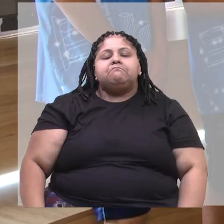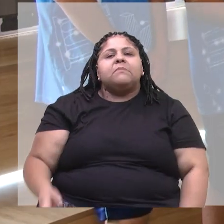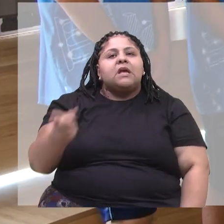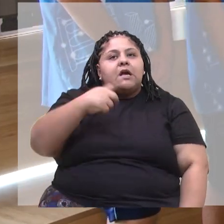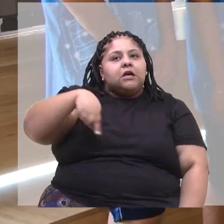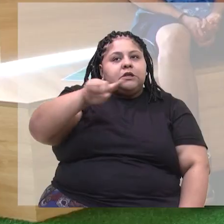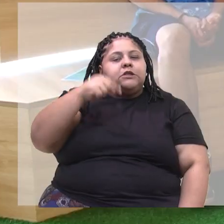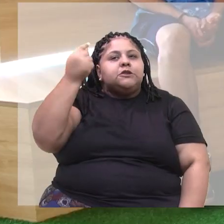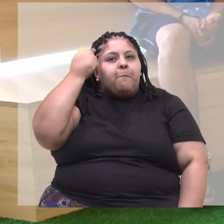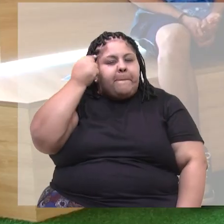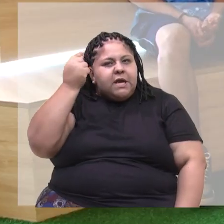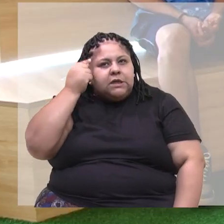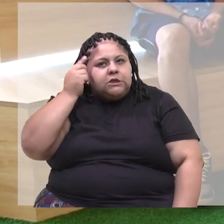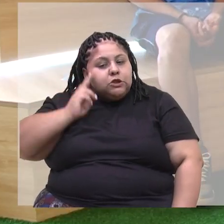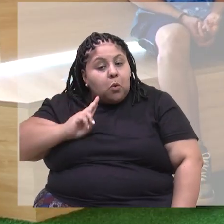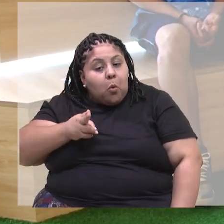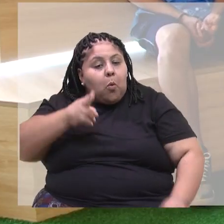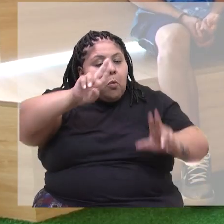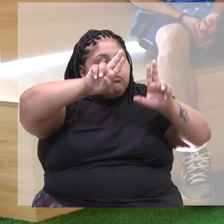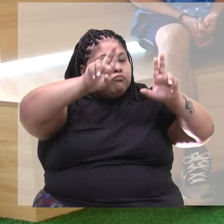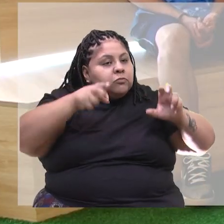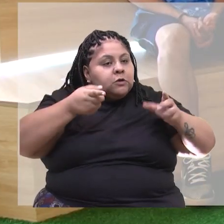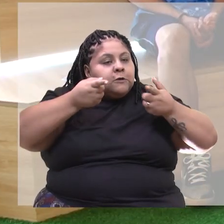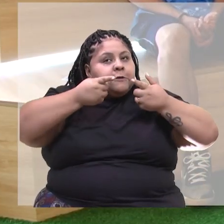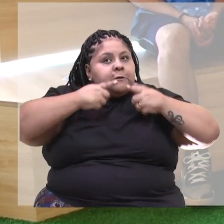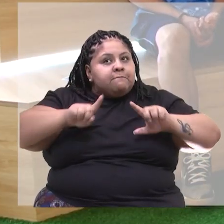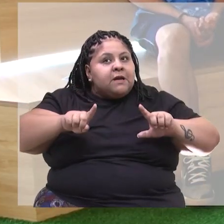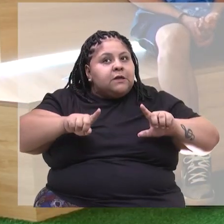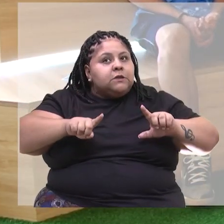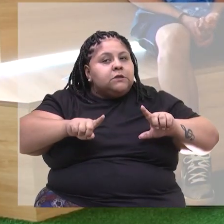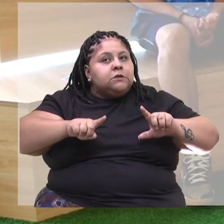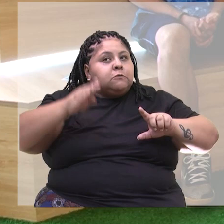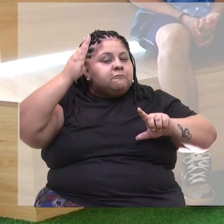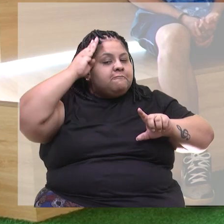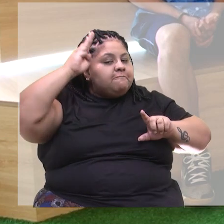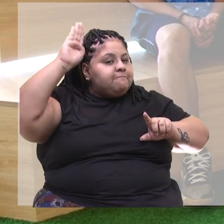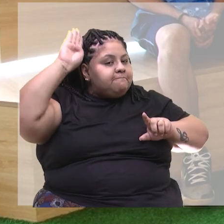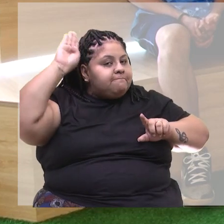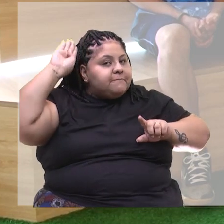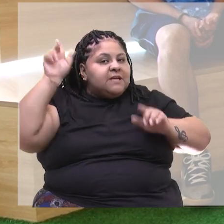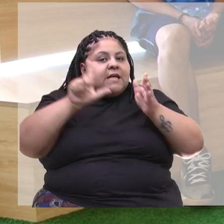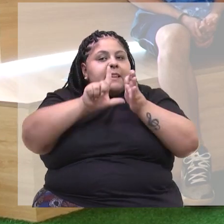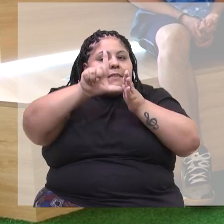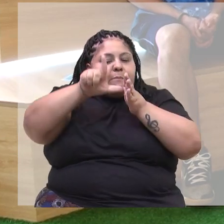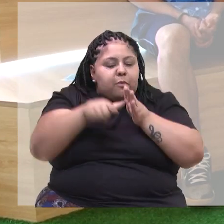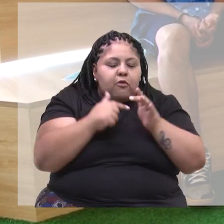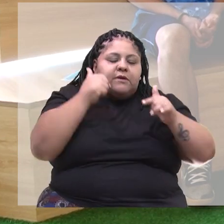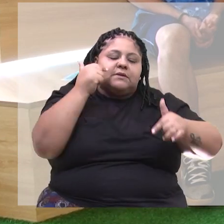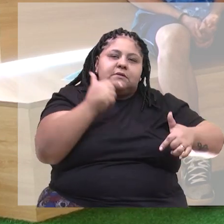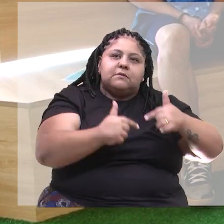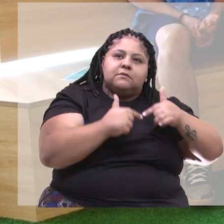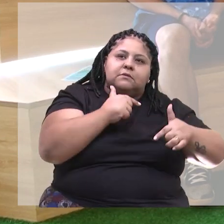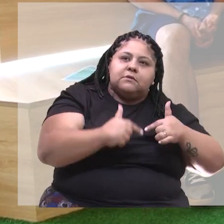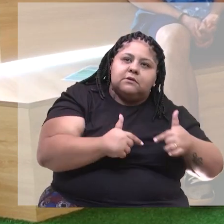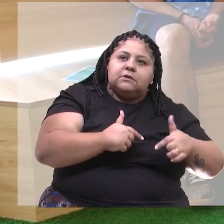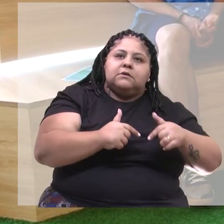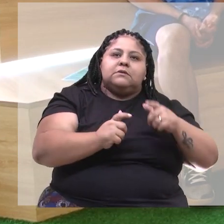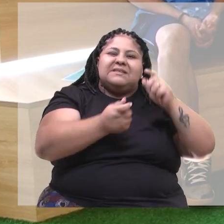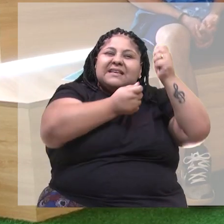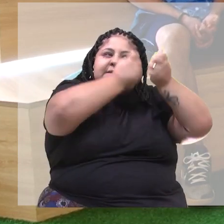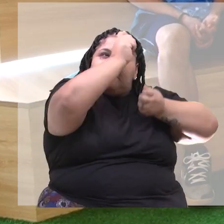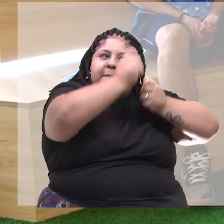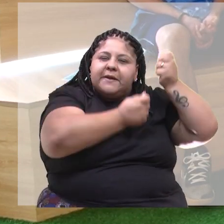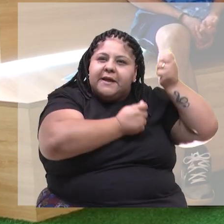gente pensa em continuar o nosso assunto, mas com a vida acadêmica. Depois que tu vai trabalhar, como que eles tratam